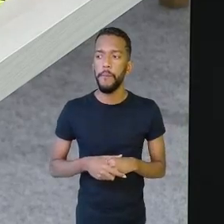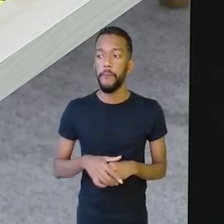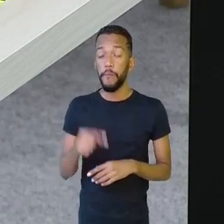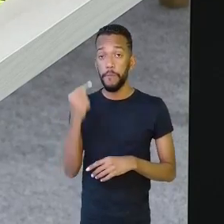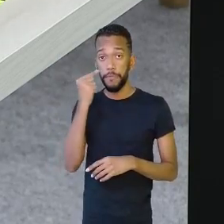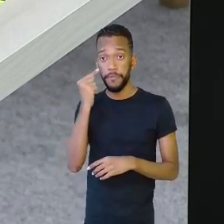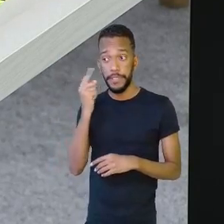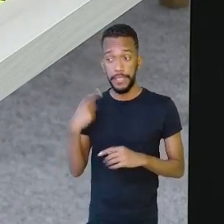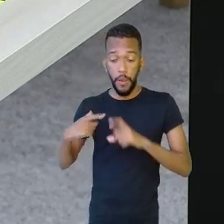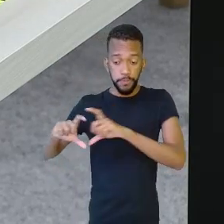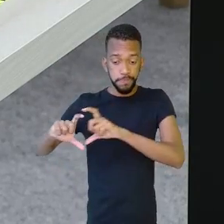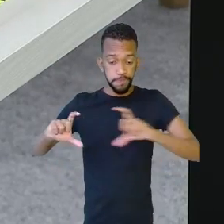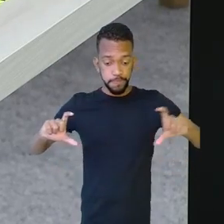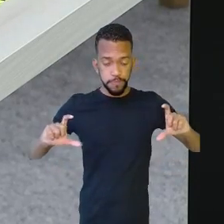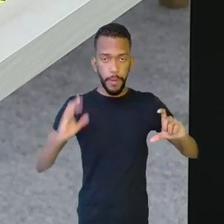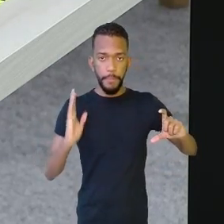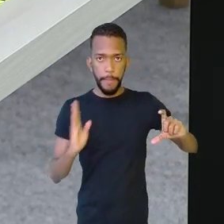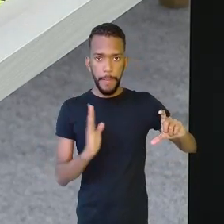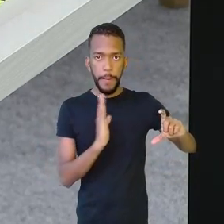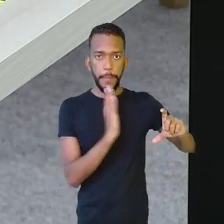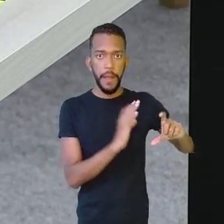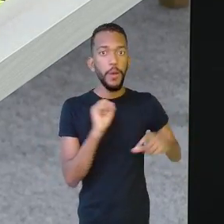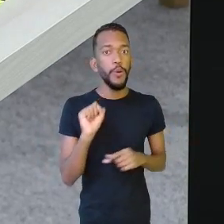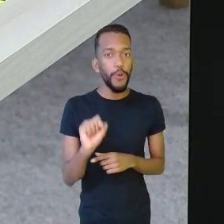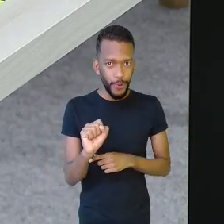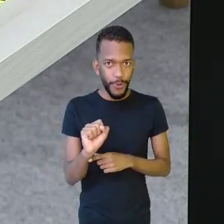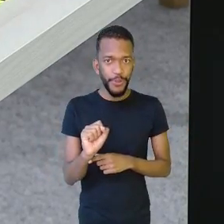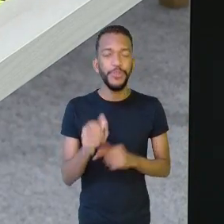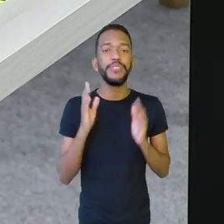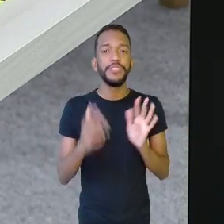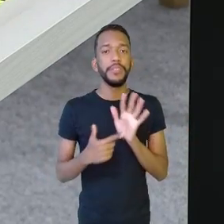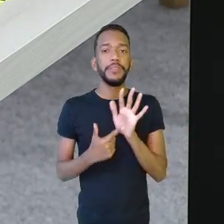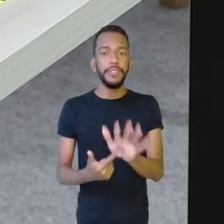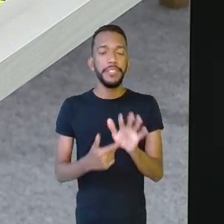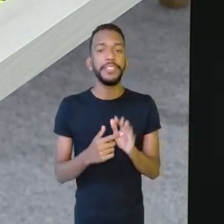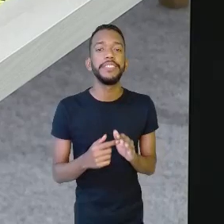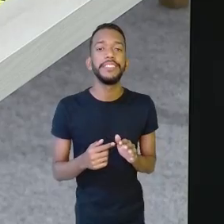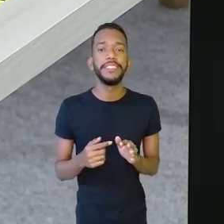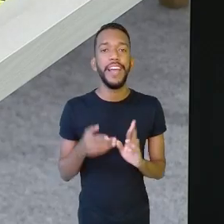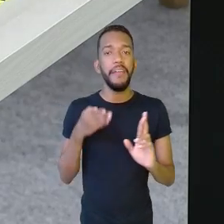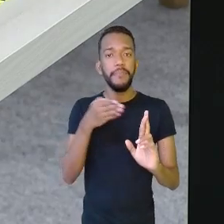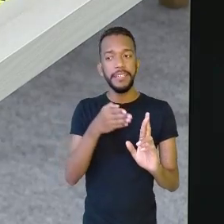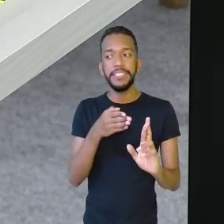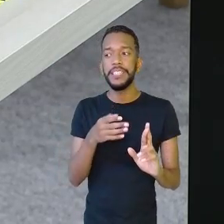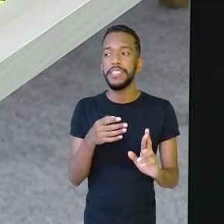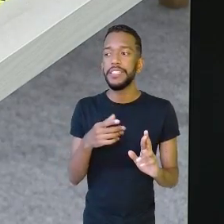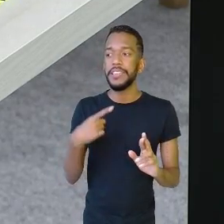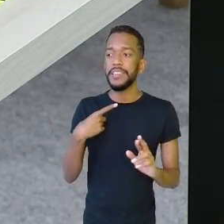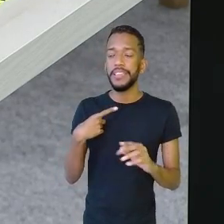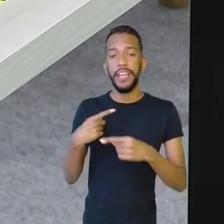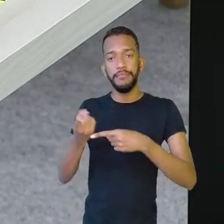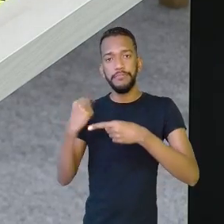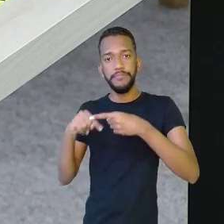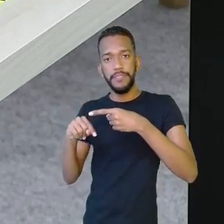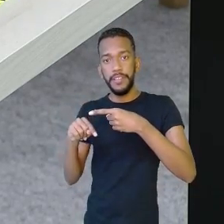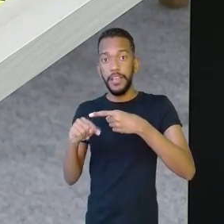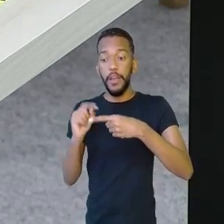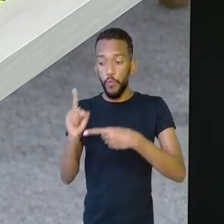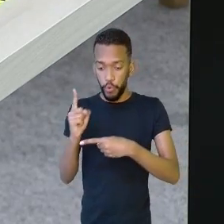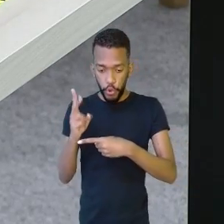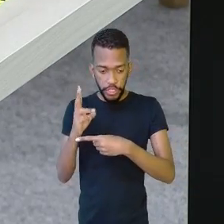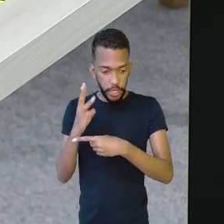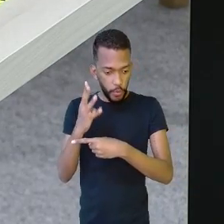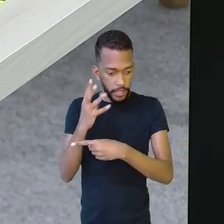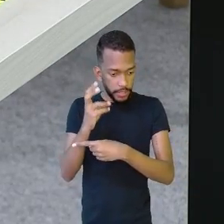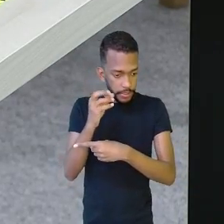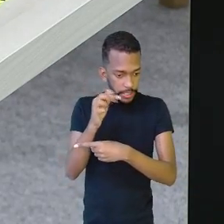está dividido em 8 partes. Eu represento essas 8 partes no denominador, o número que